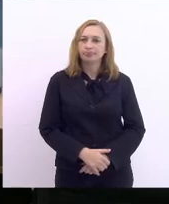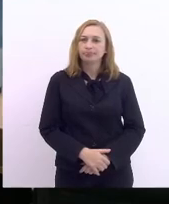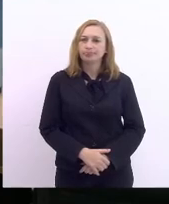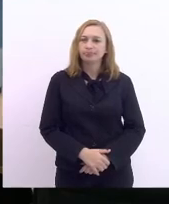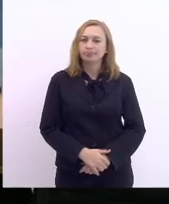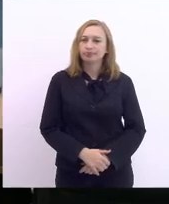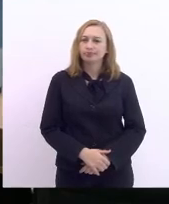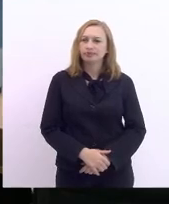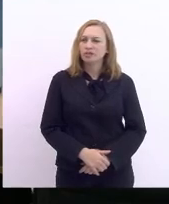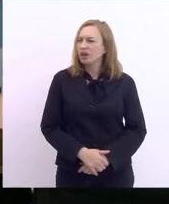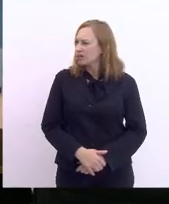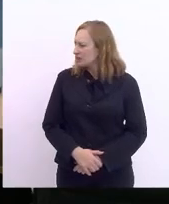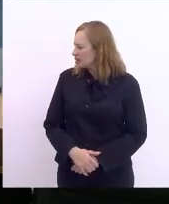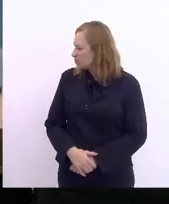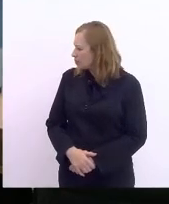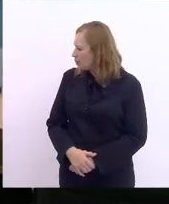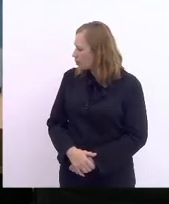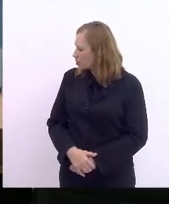G1